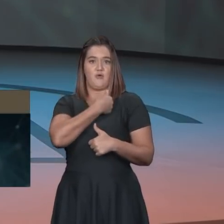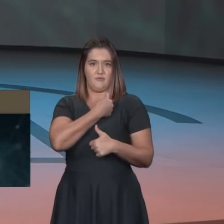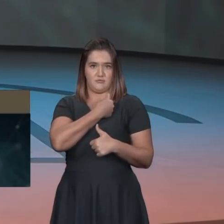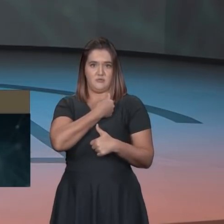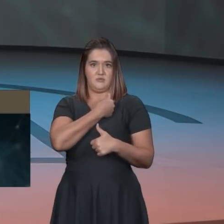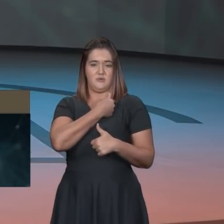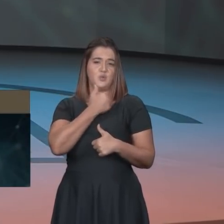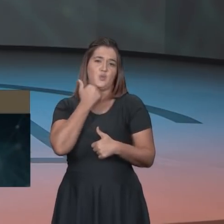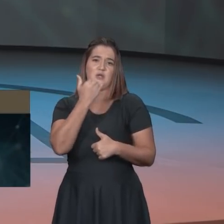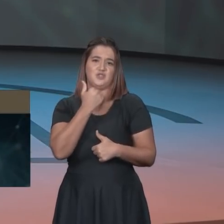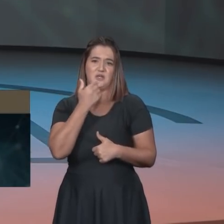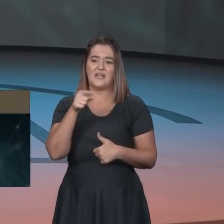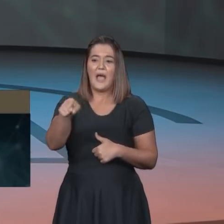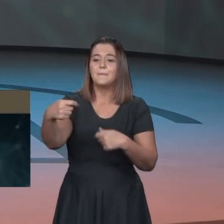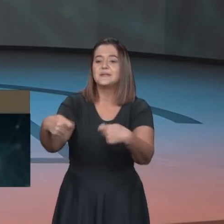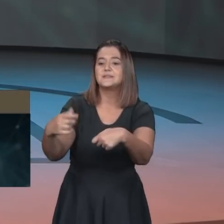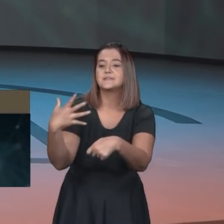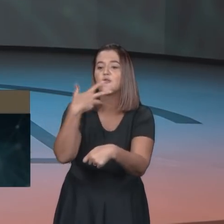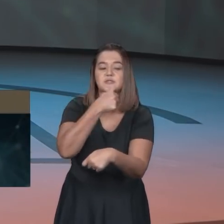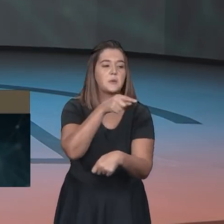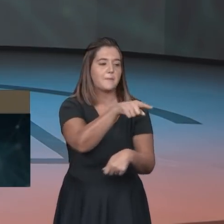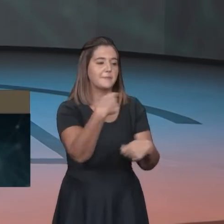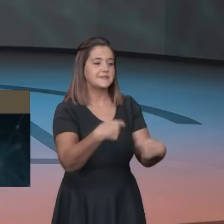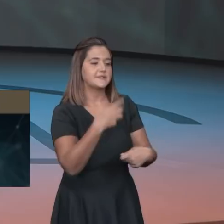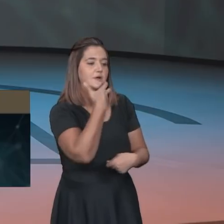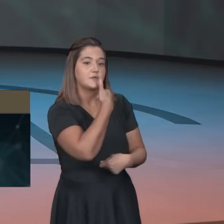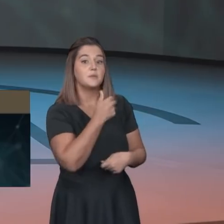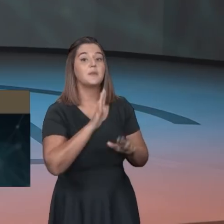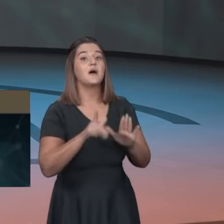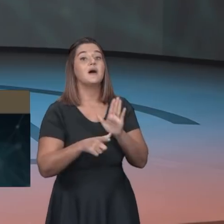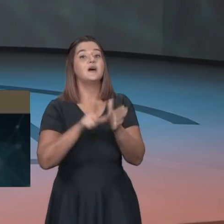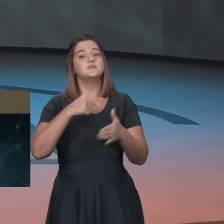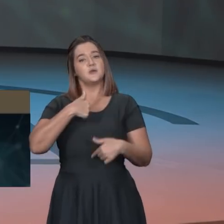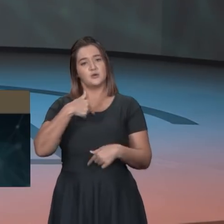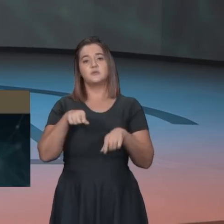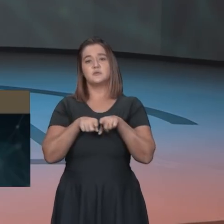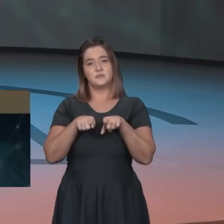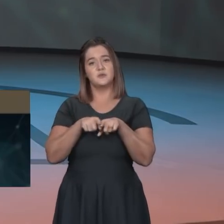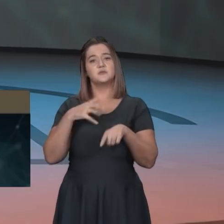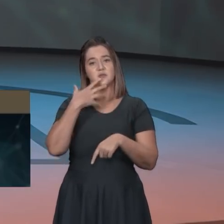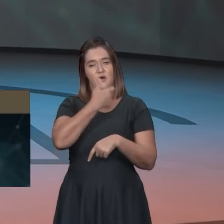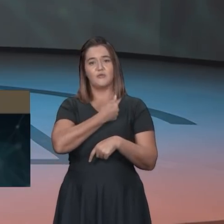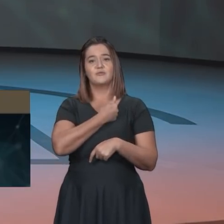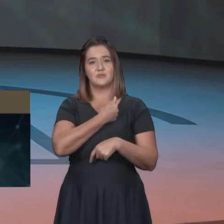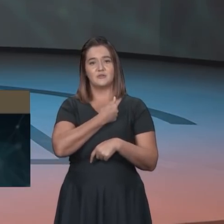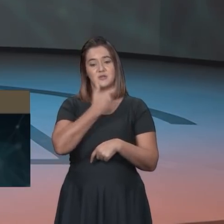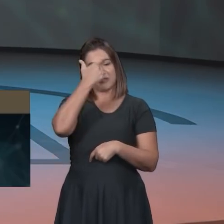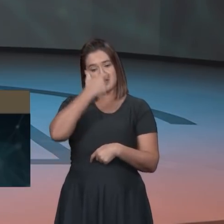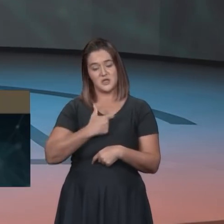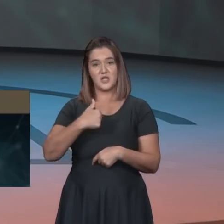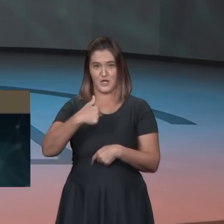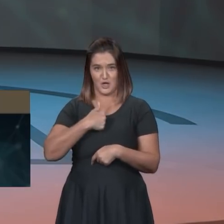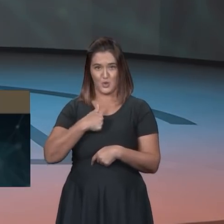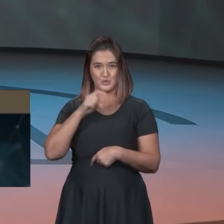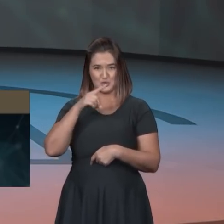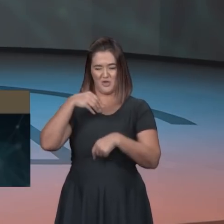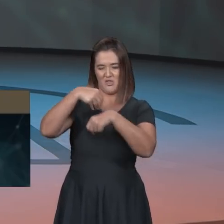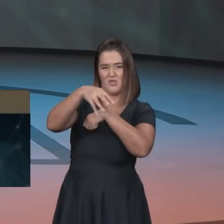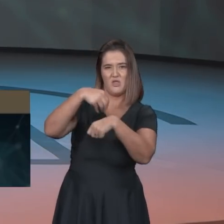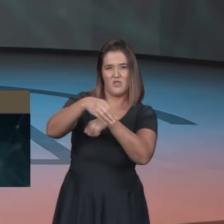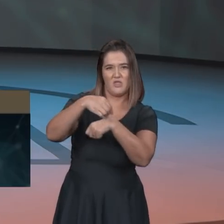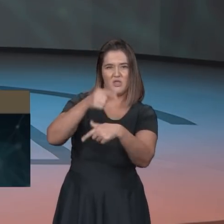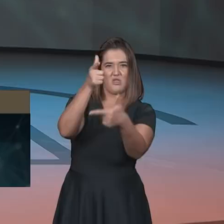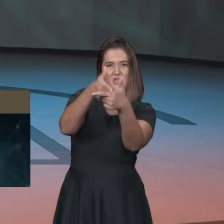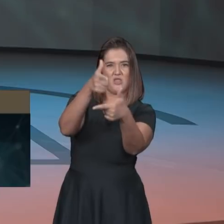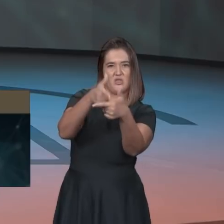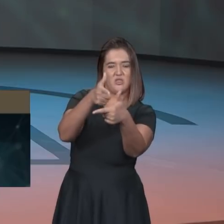fiquei imaginando o Mar da Galileia, Pedro gritando por salvação. E esse pregador que está falando para você aqui, não está aqui para dar lição de moral em